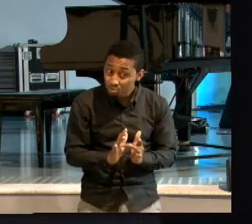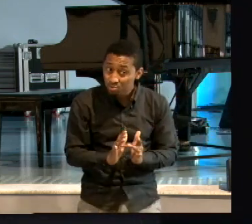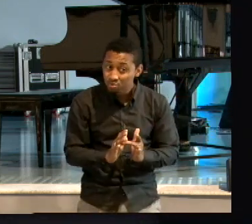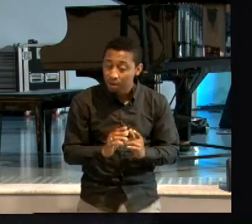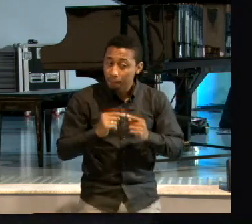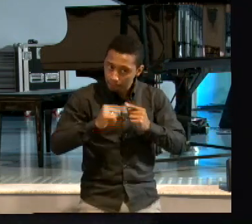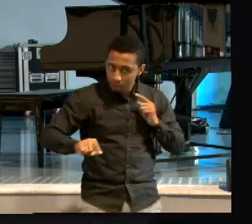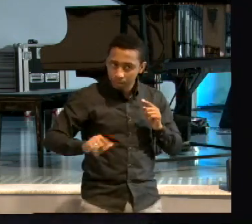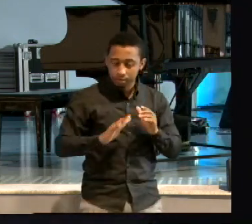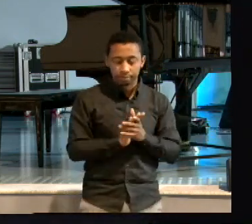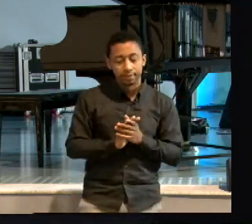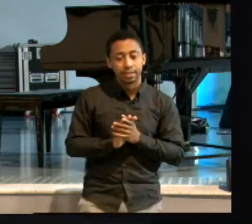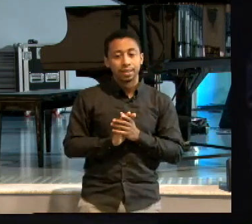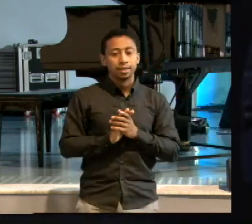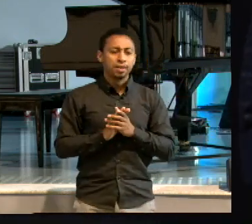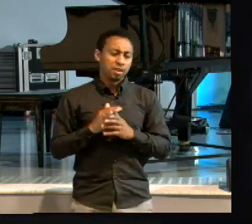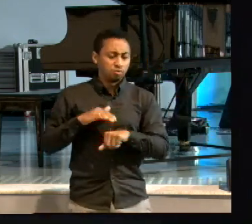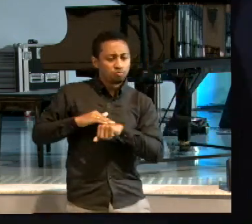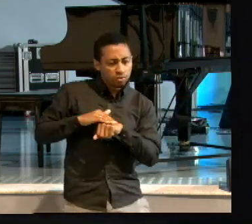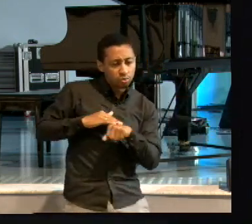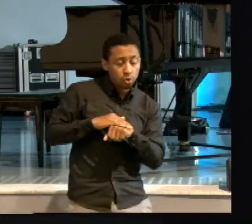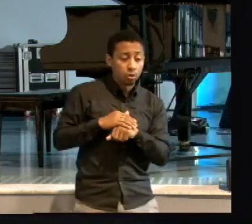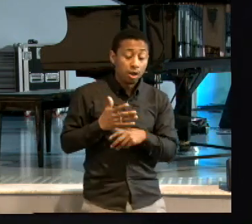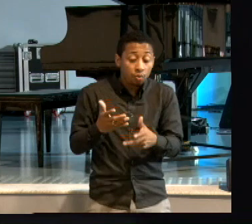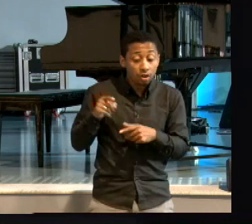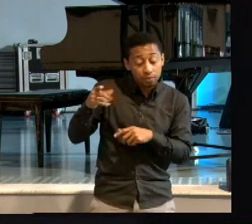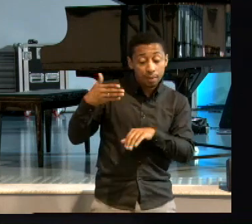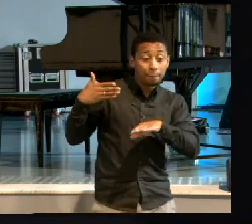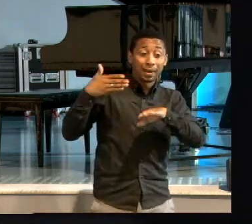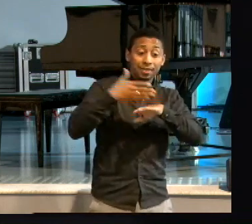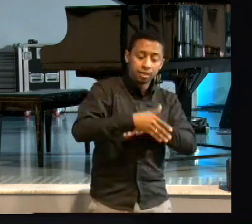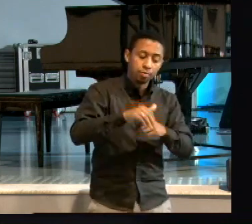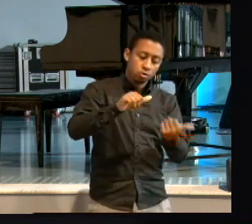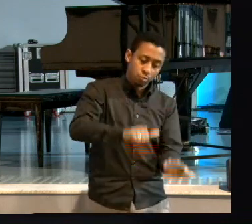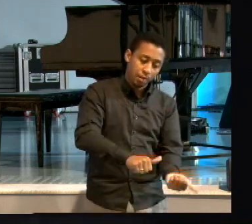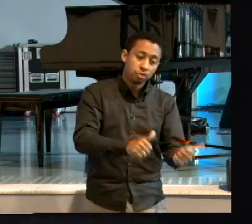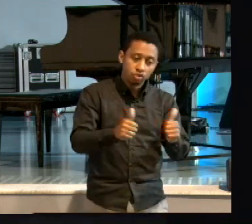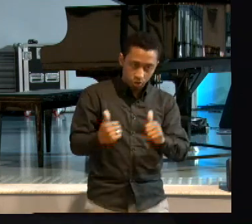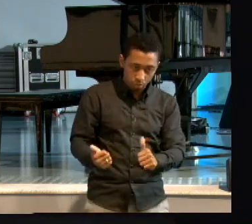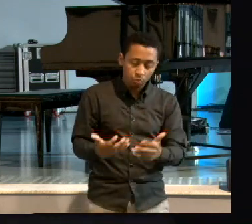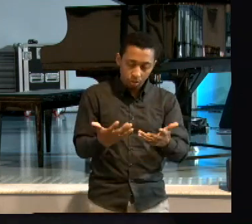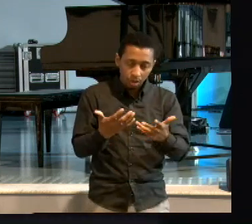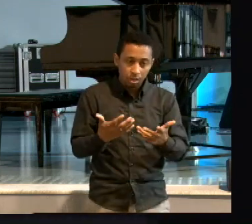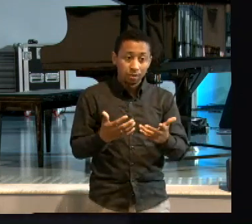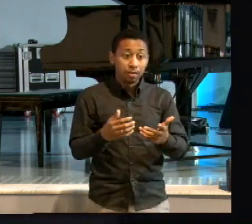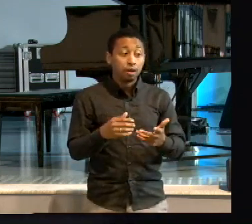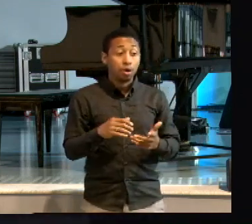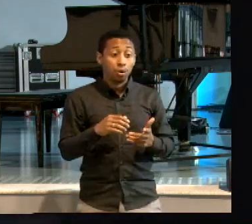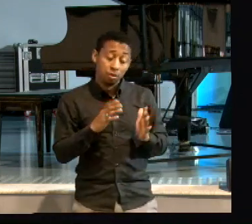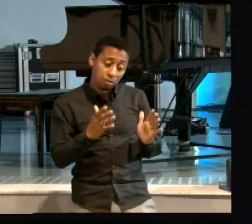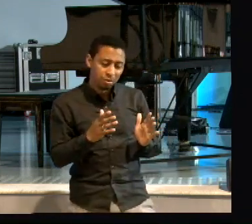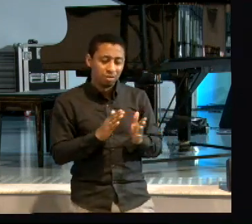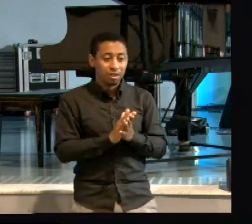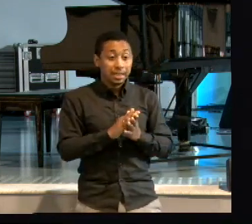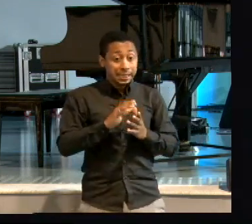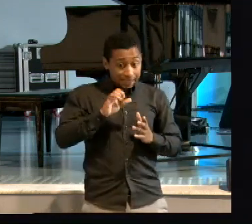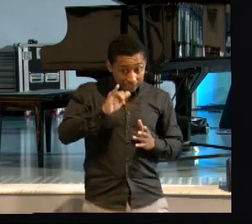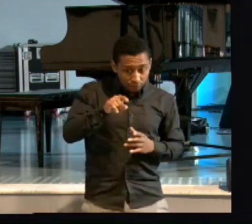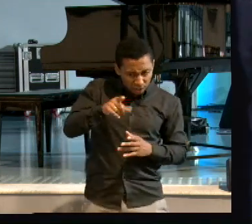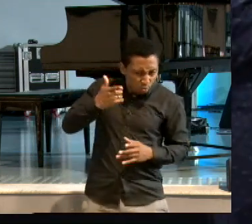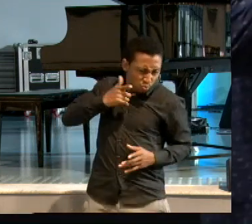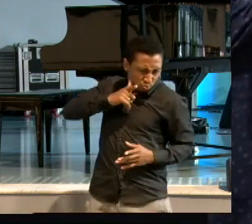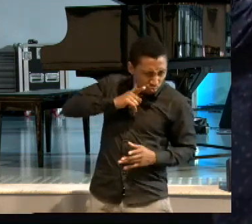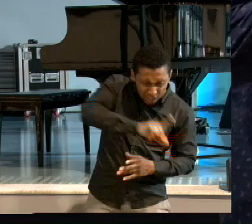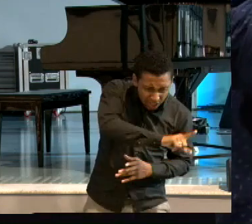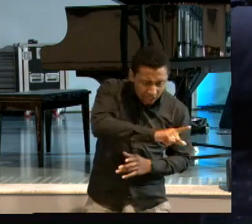de um batismo, eu quero que você não apenas veja isso, se você quiser entrar na água conosco e batizar um indiano. Ele falou, isso é um baita de um troféu no reino